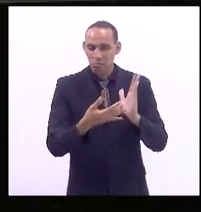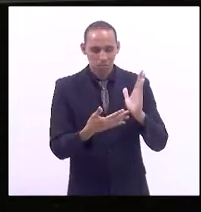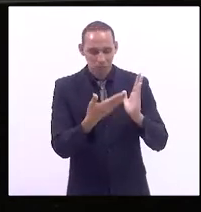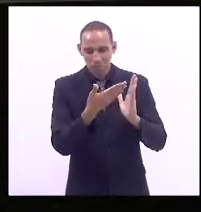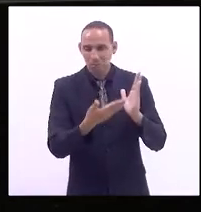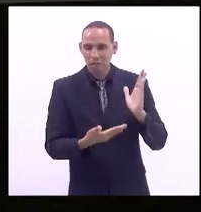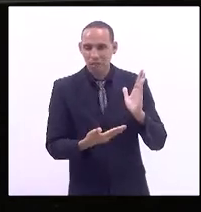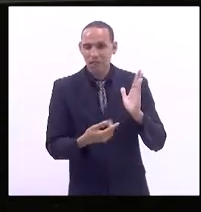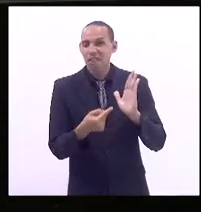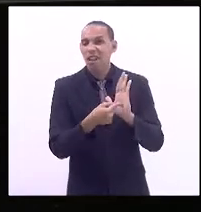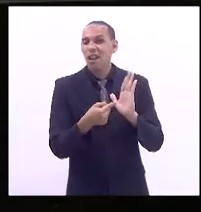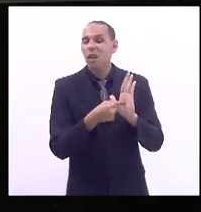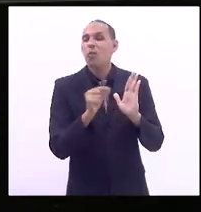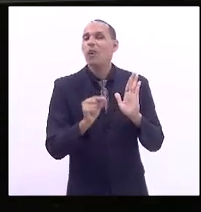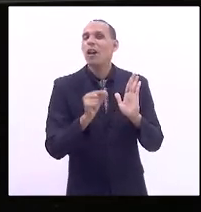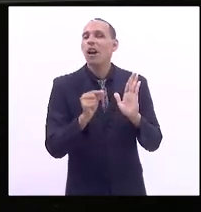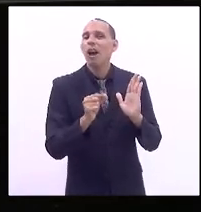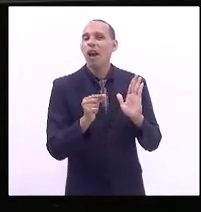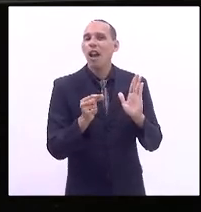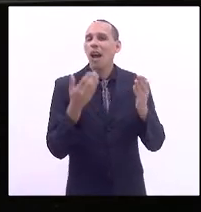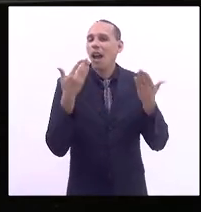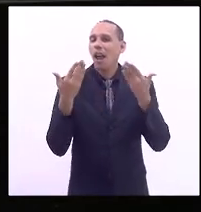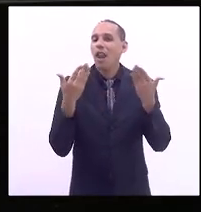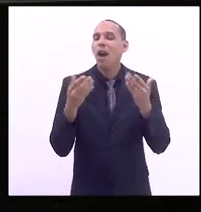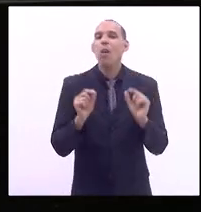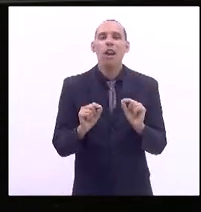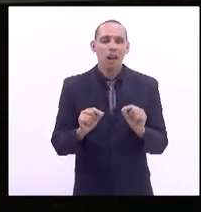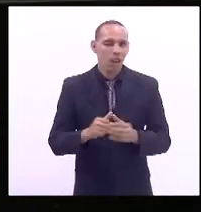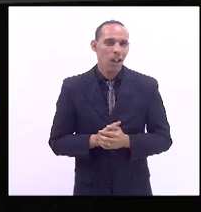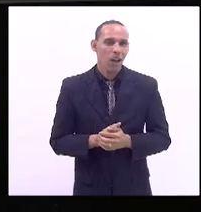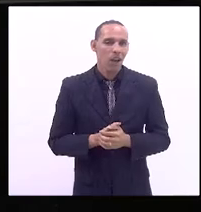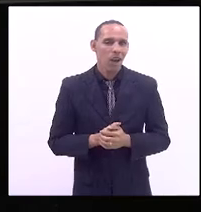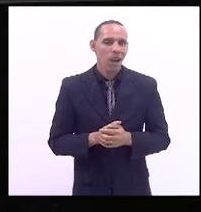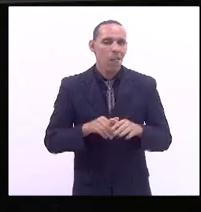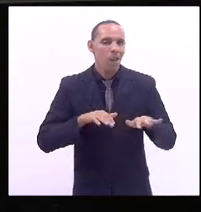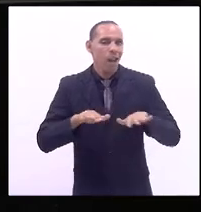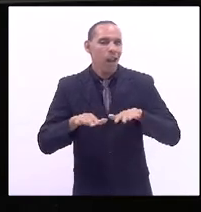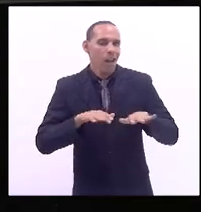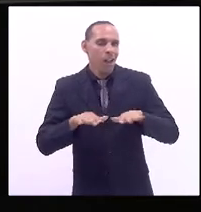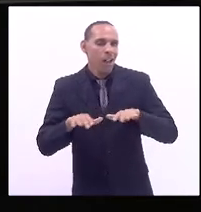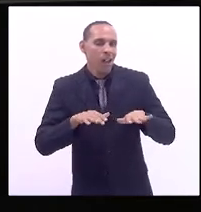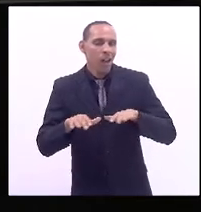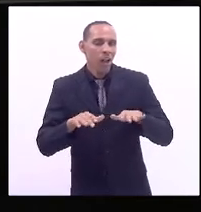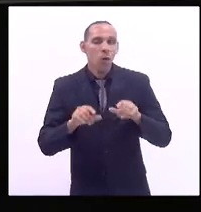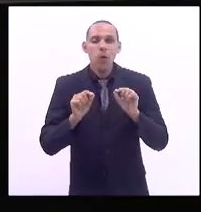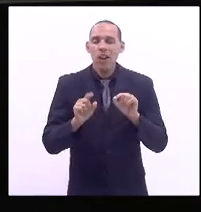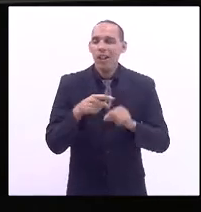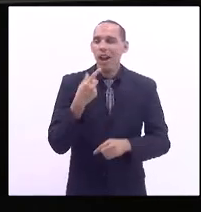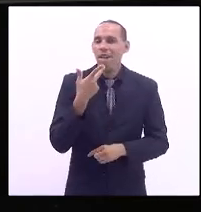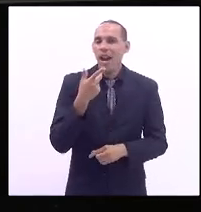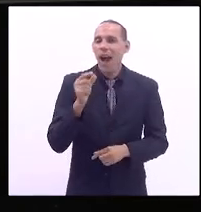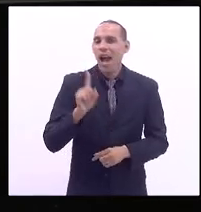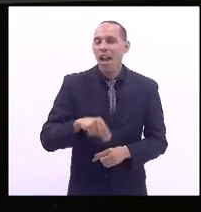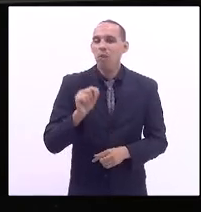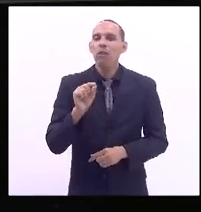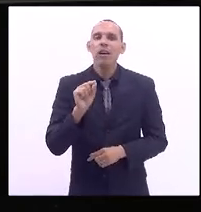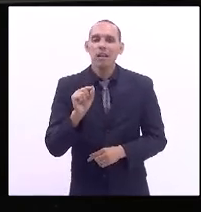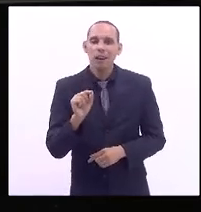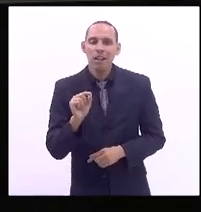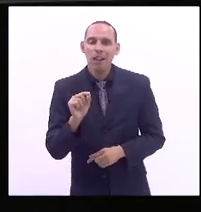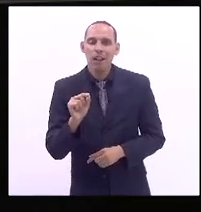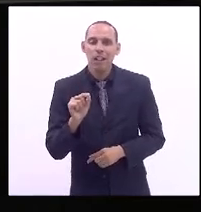estudo aqui atende única e exclusivamente a movimentação daquilo que nós chamamos